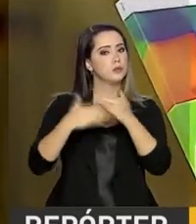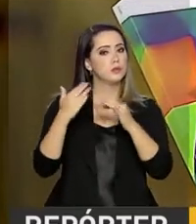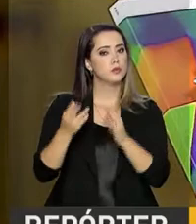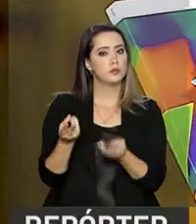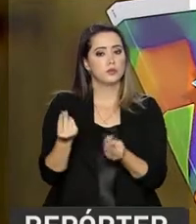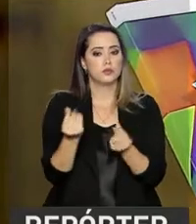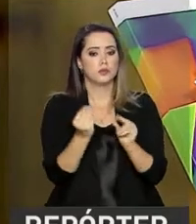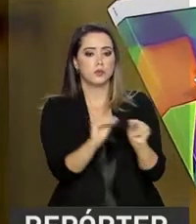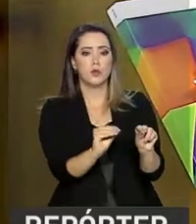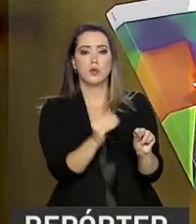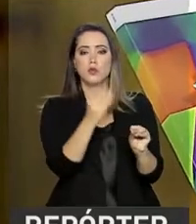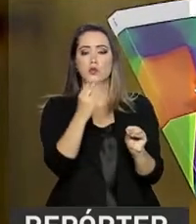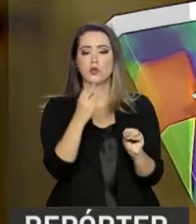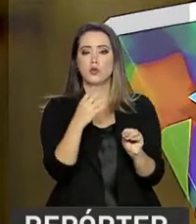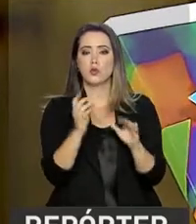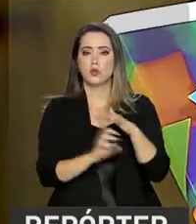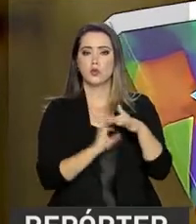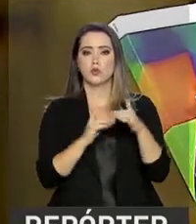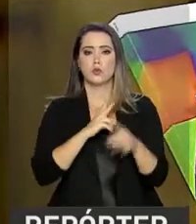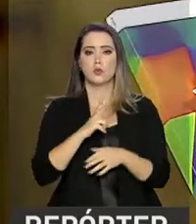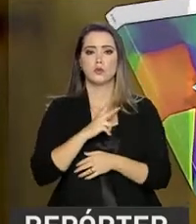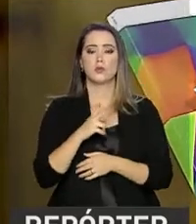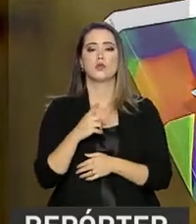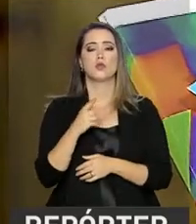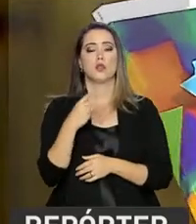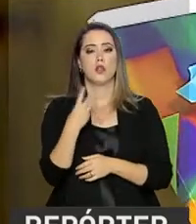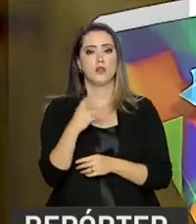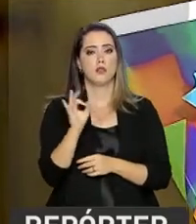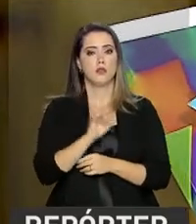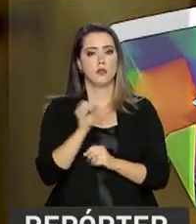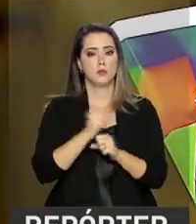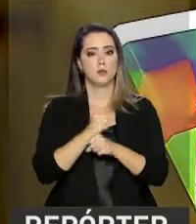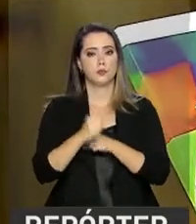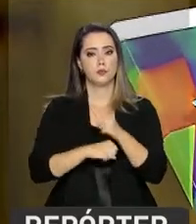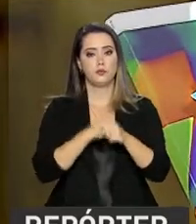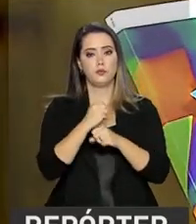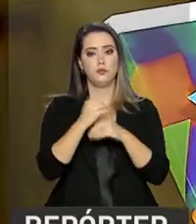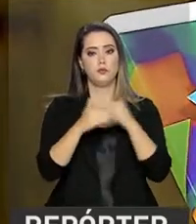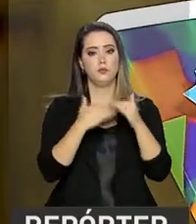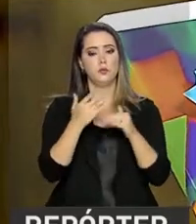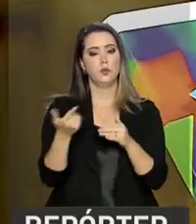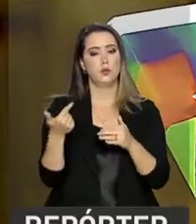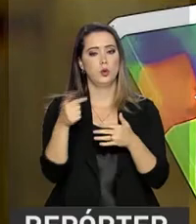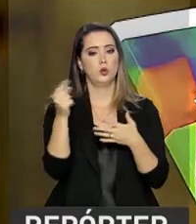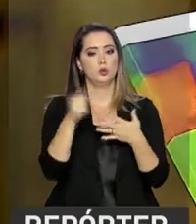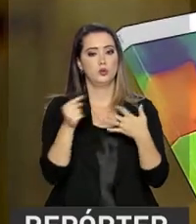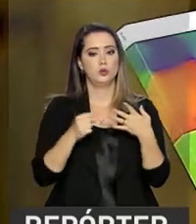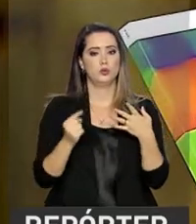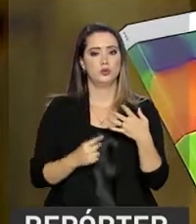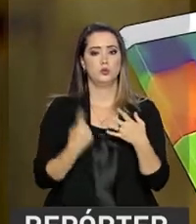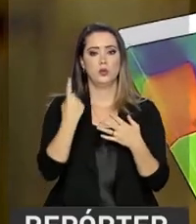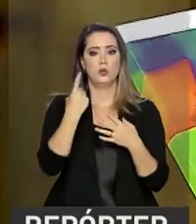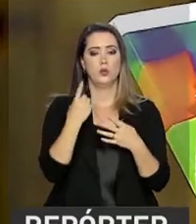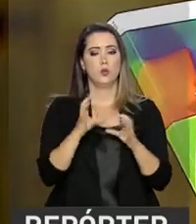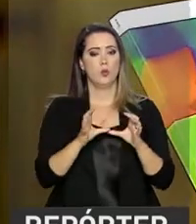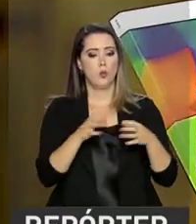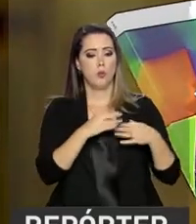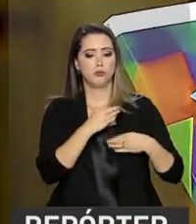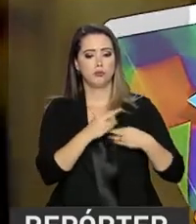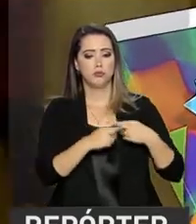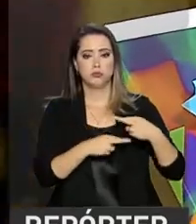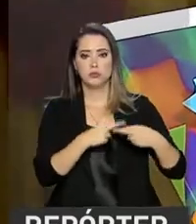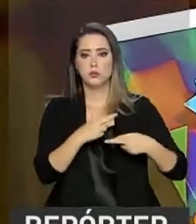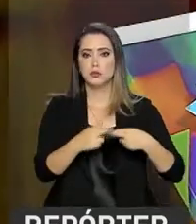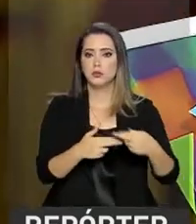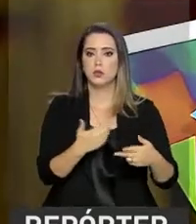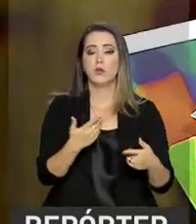investimentos privados em cerca de 3% ao ano o plano também contém outras metas com prazo de uma geração uma delas é